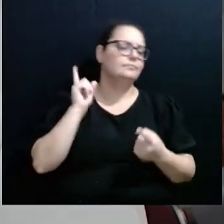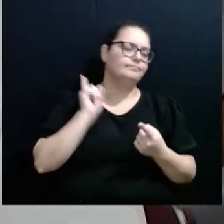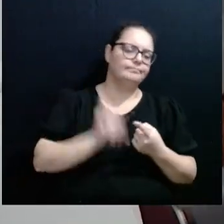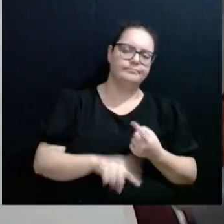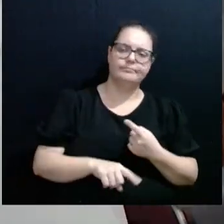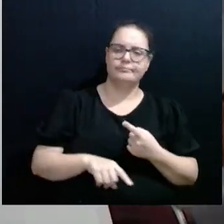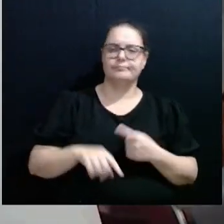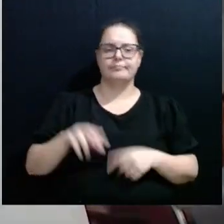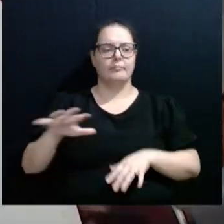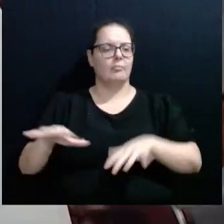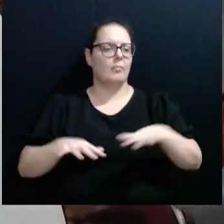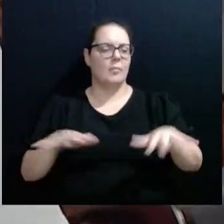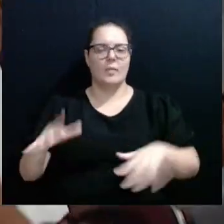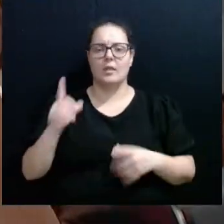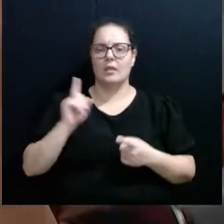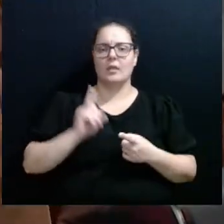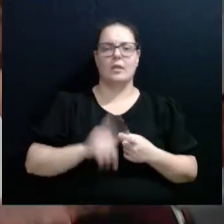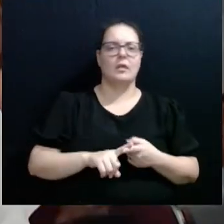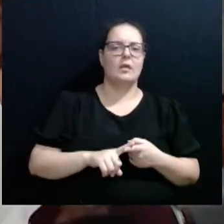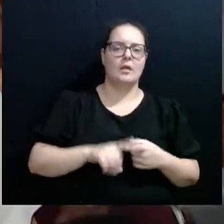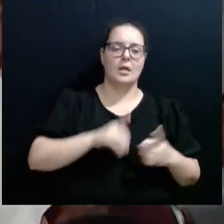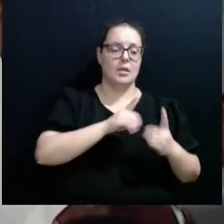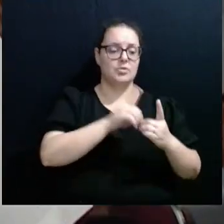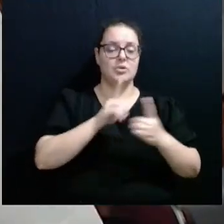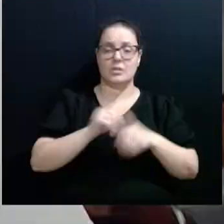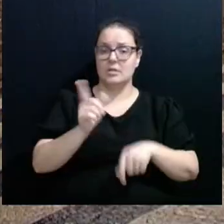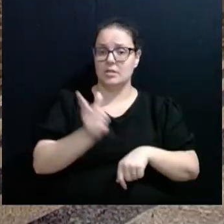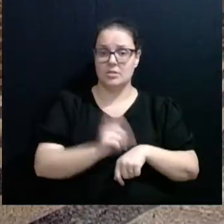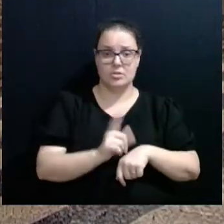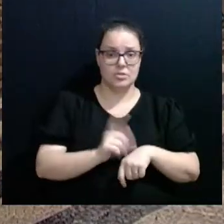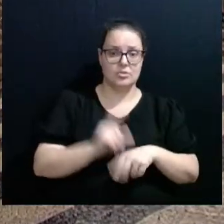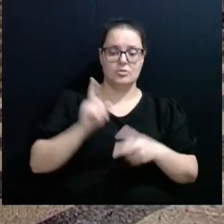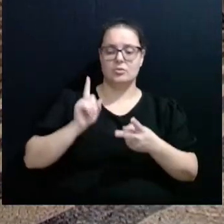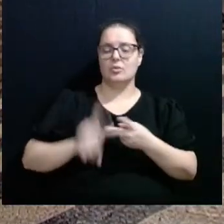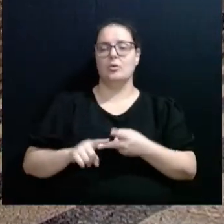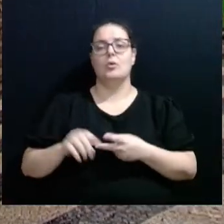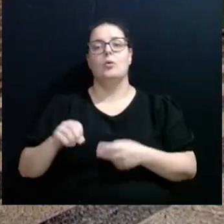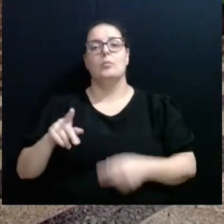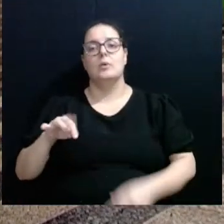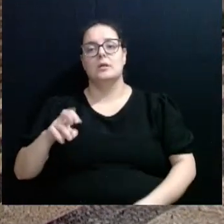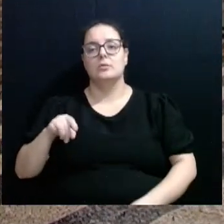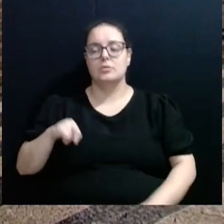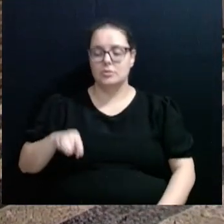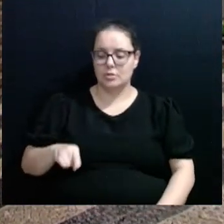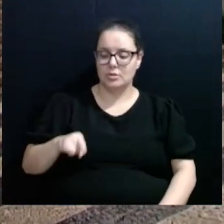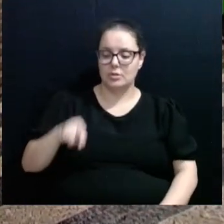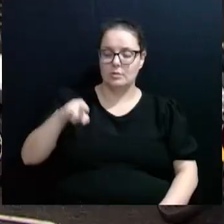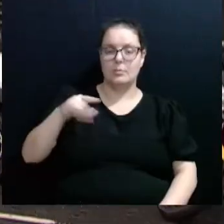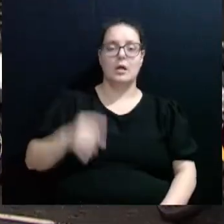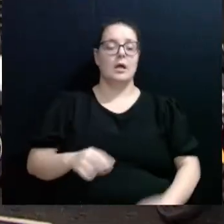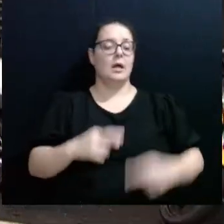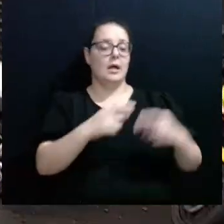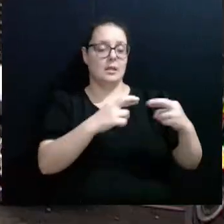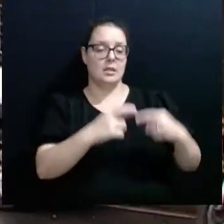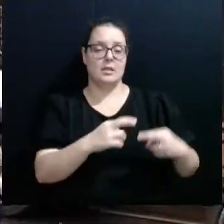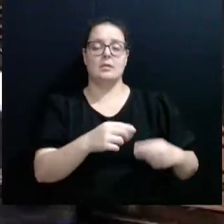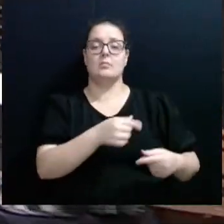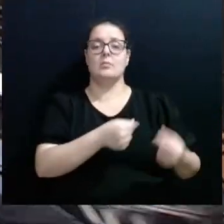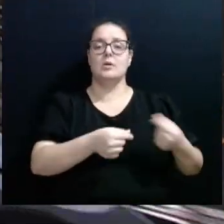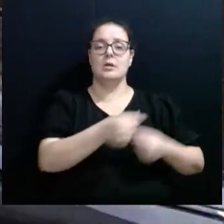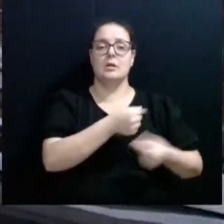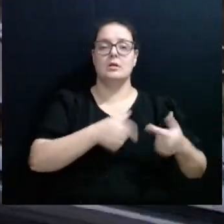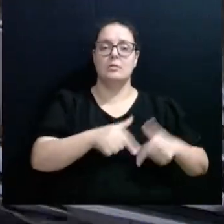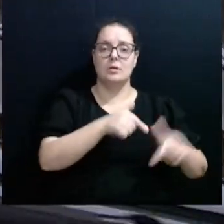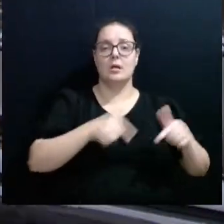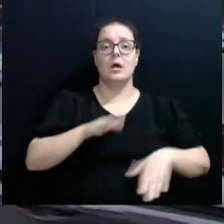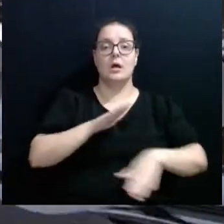tem desde atendente de loja, operador de empilhadeira, a gente tem analista de mercado, auxiliar administrativo, então